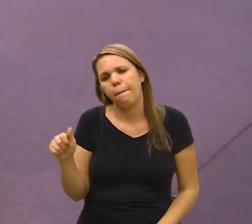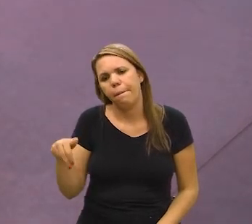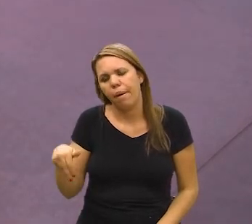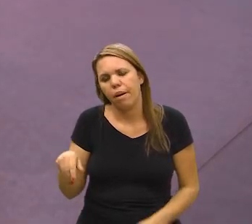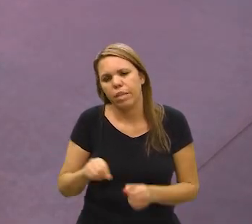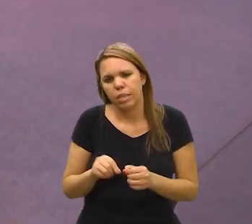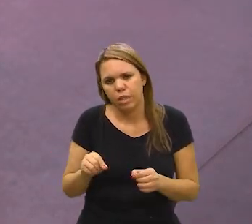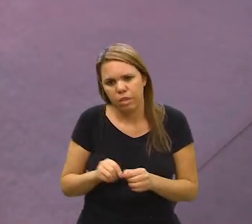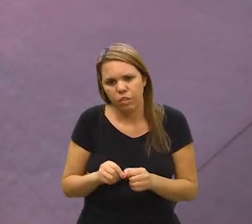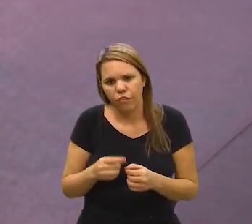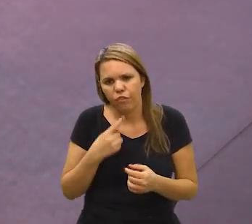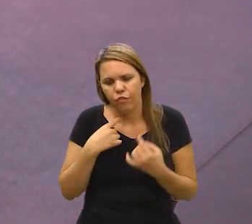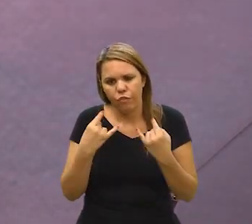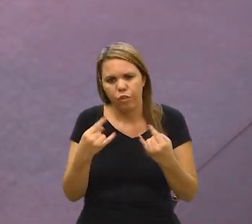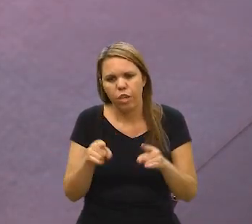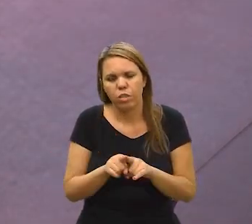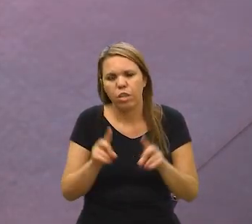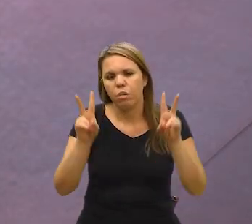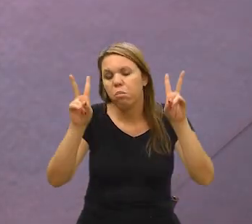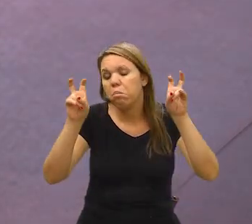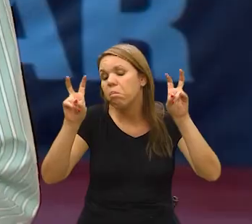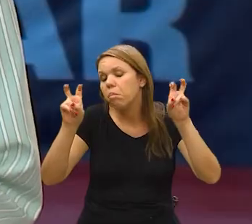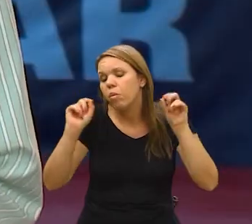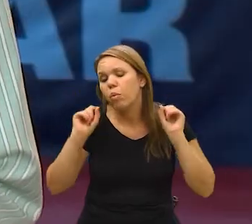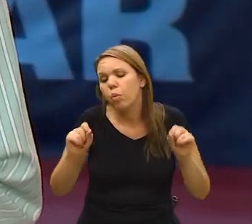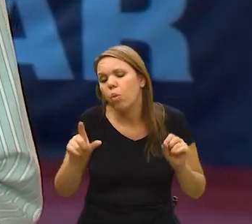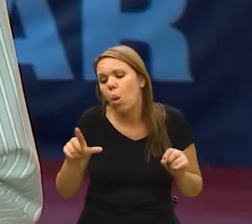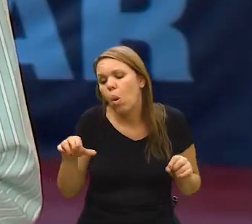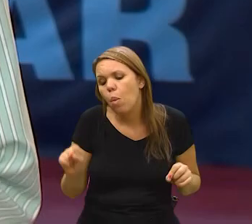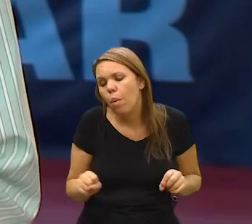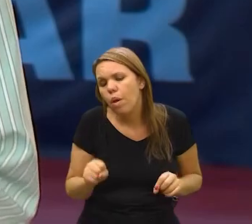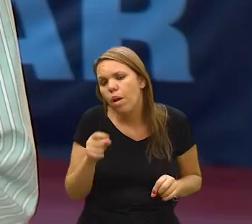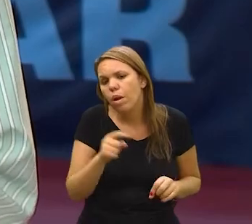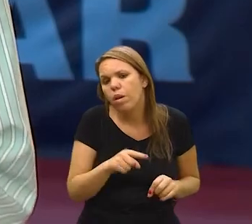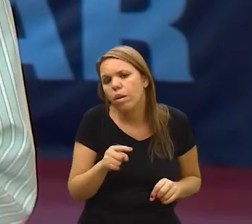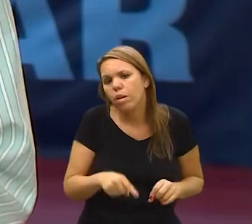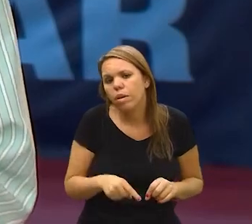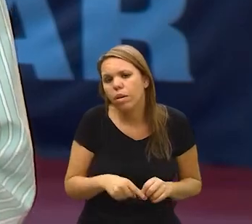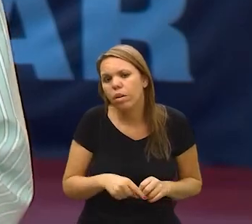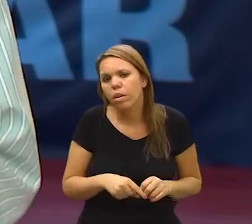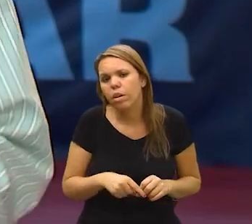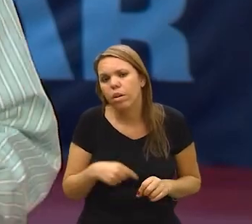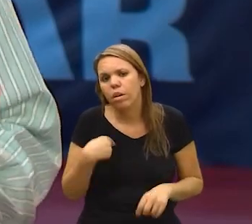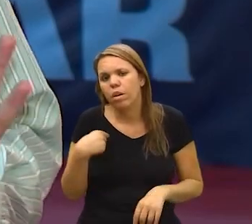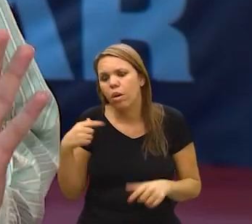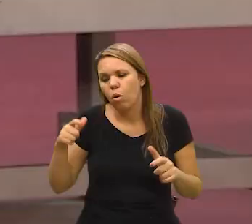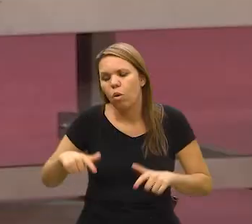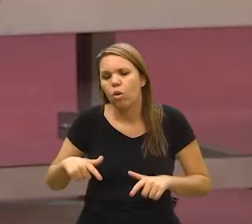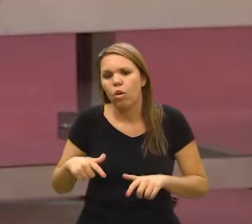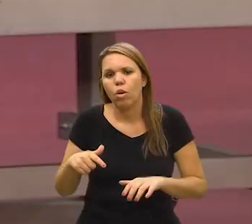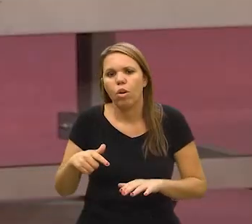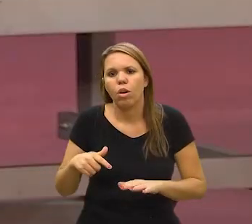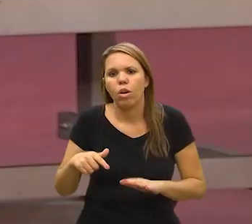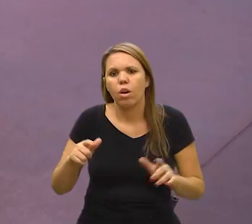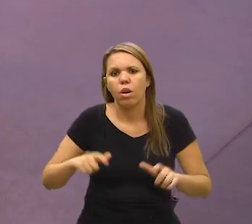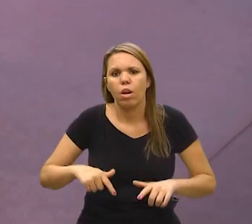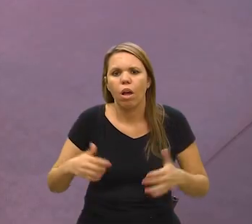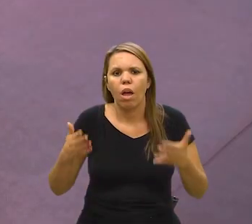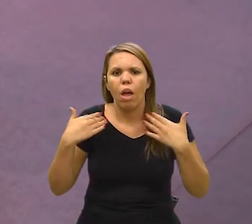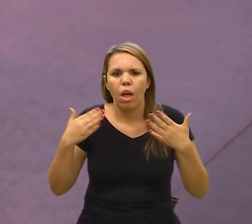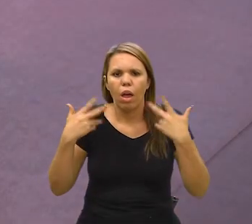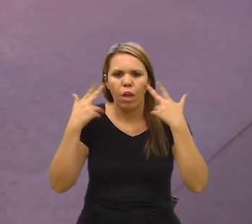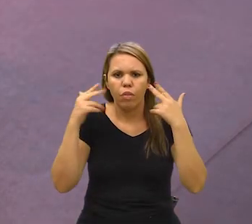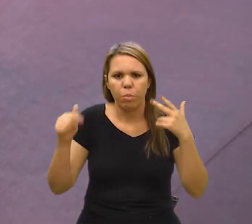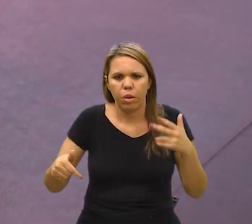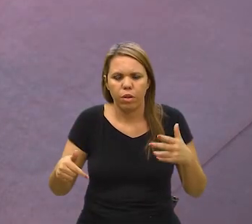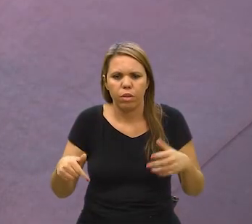muita folga, né? Com muita folga. Só fazer um parênteses aqui, Luiz Felipe, porque eu estou suando no local onde nós estamos gravando. Esse